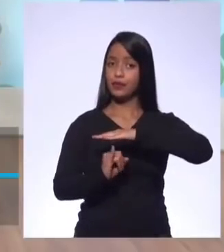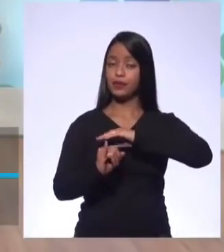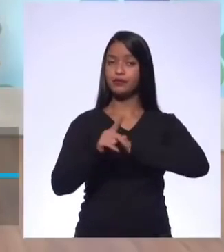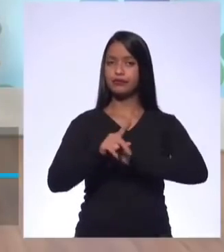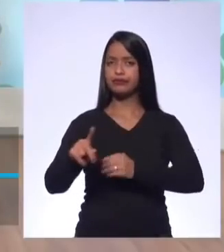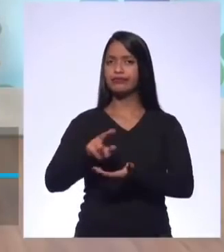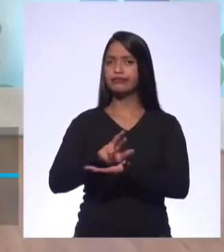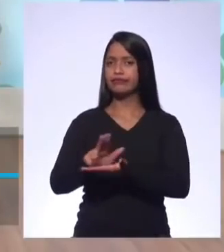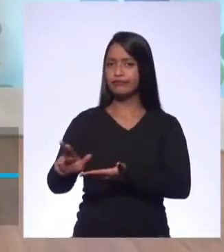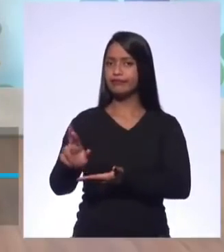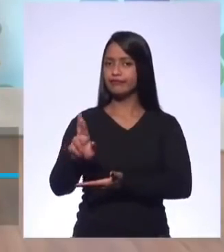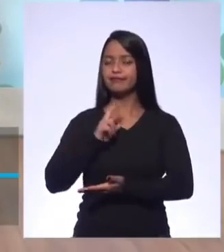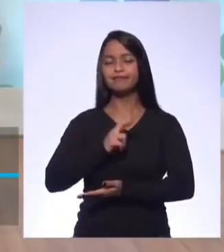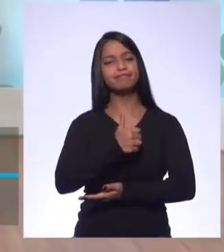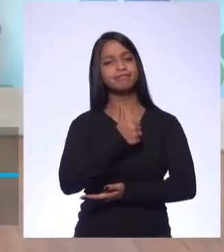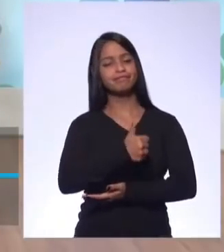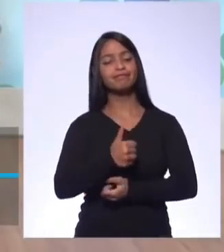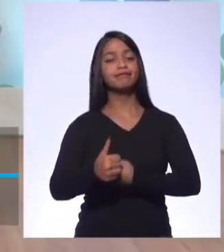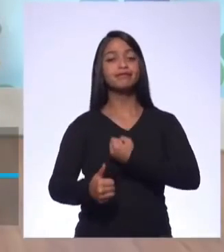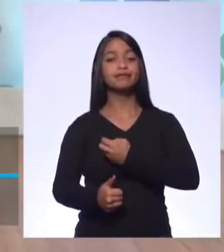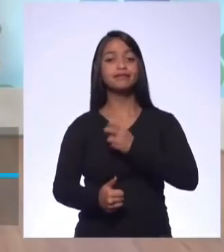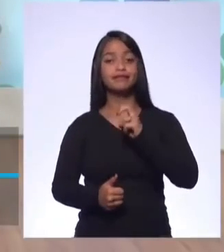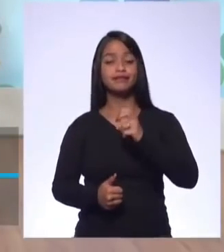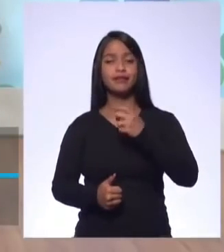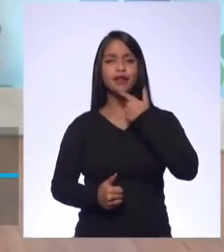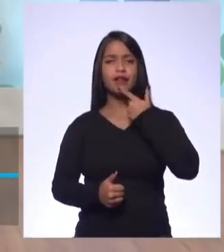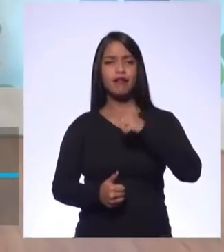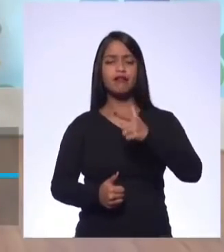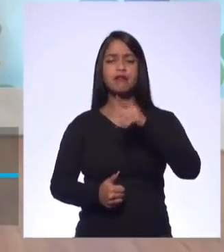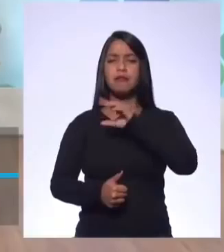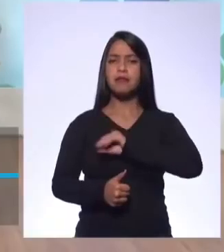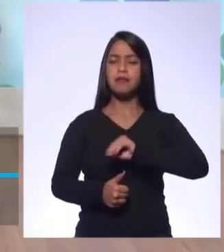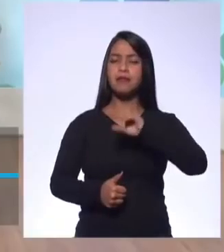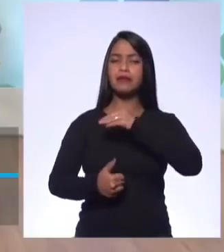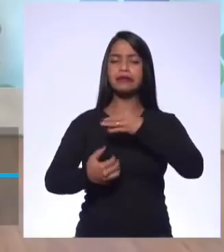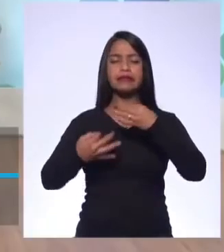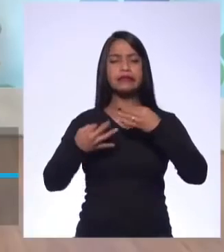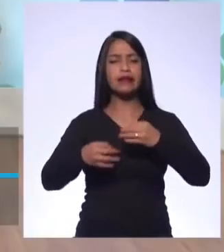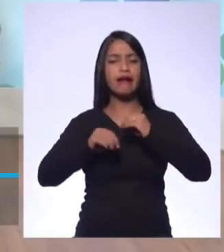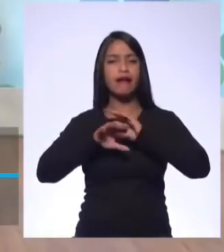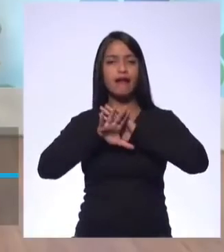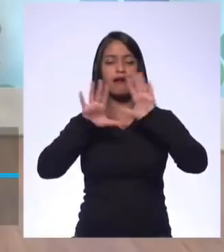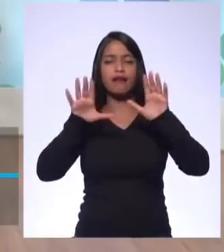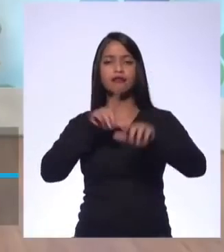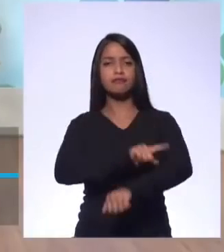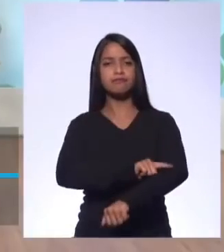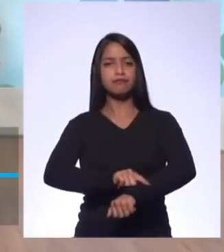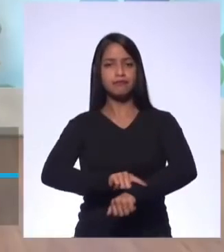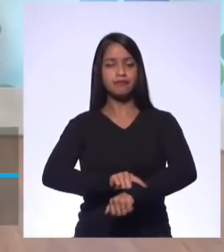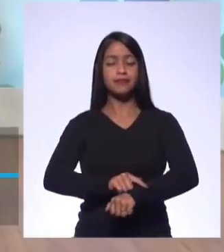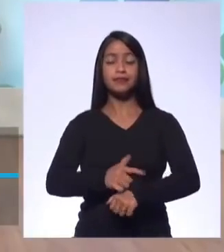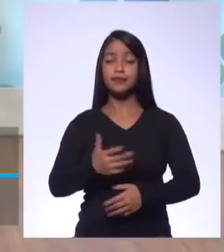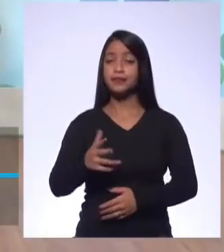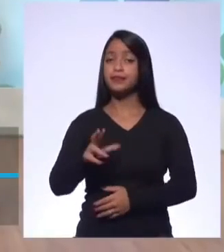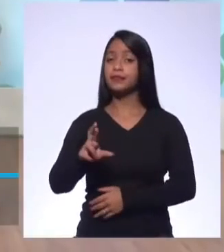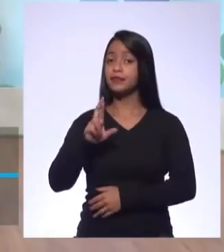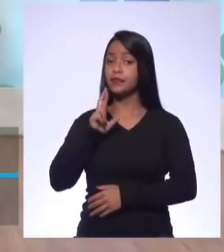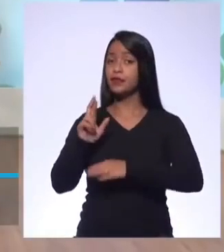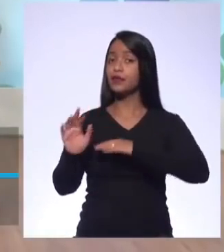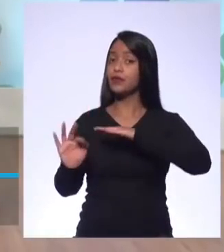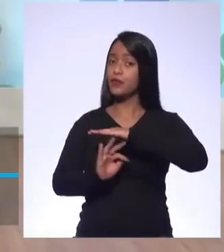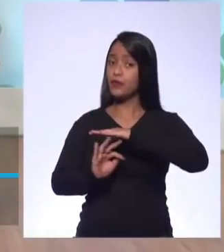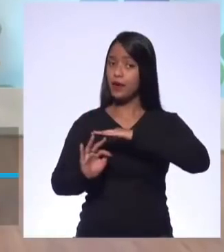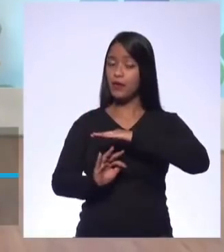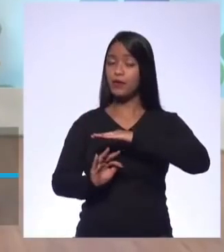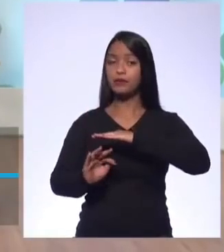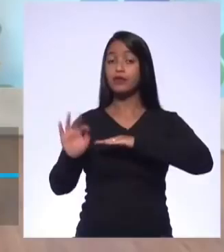também, informal. Muito bem. 5, pronúncia correta e clara das palavras. Formal na 5, mas eu também achei informal.